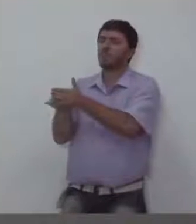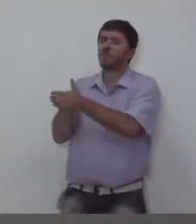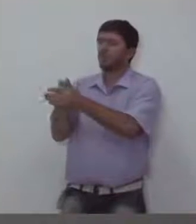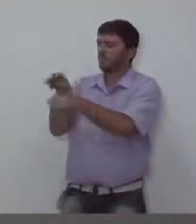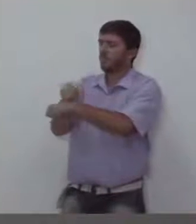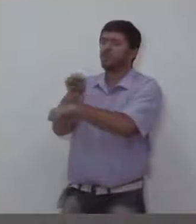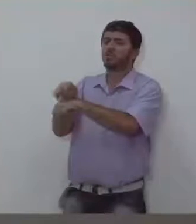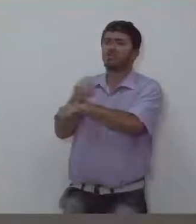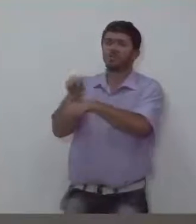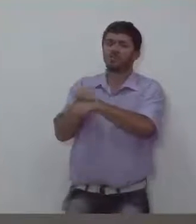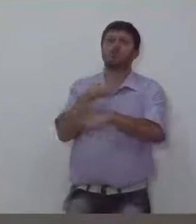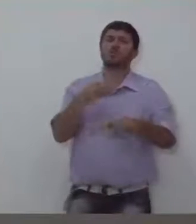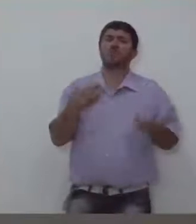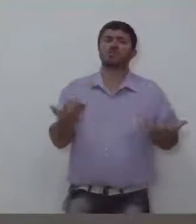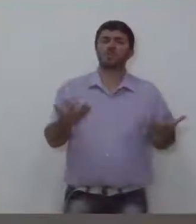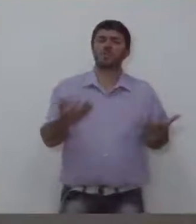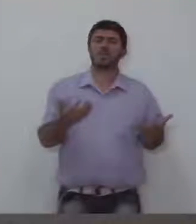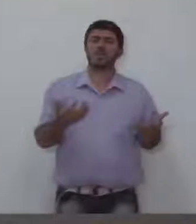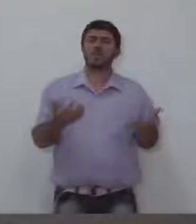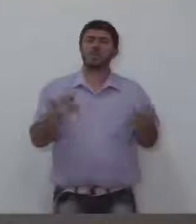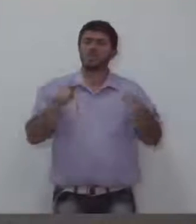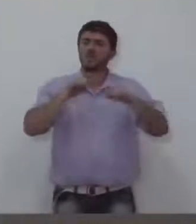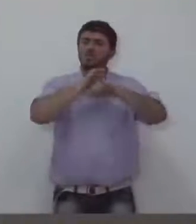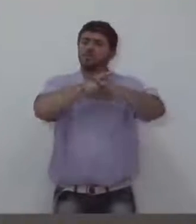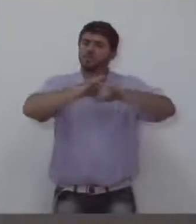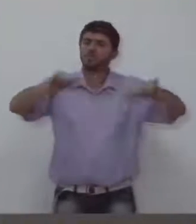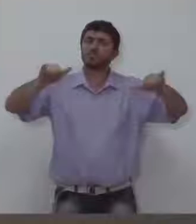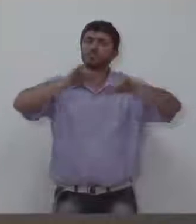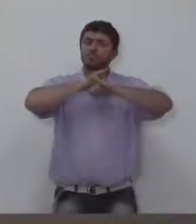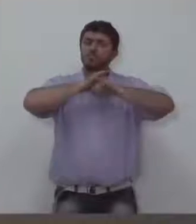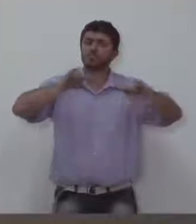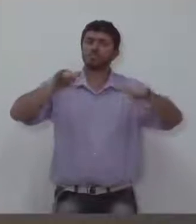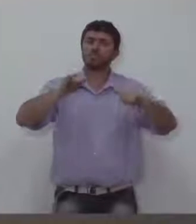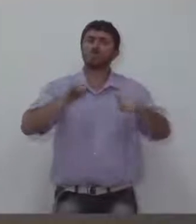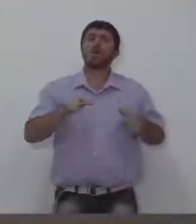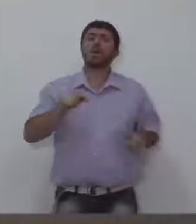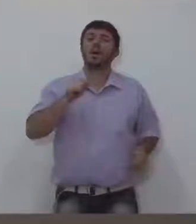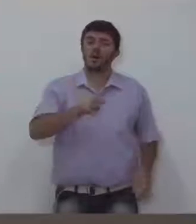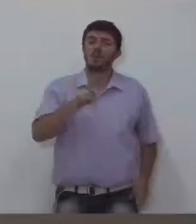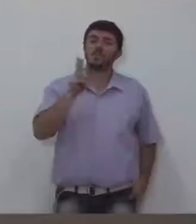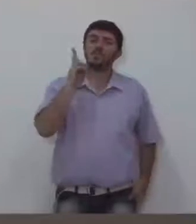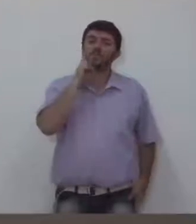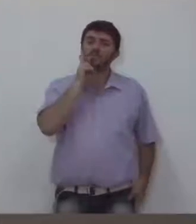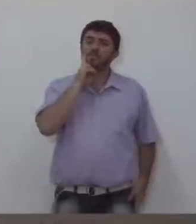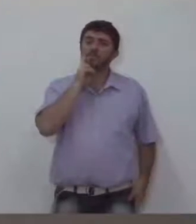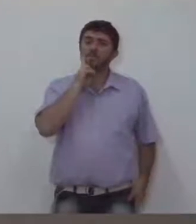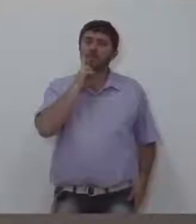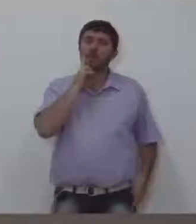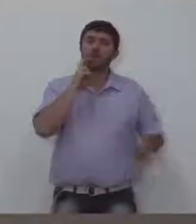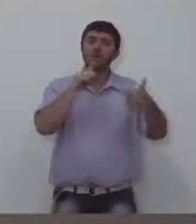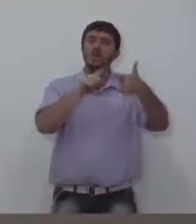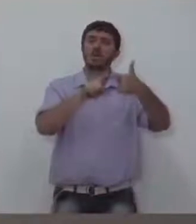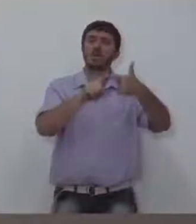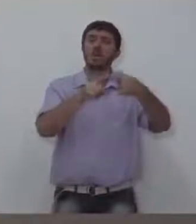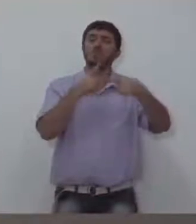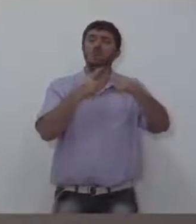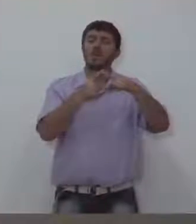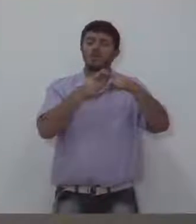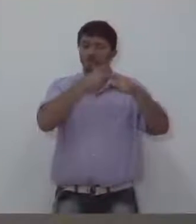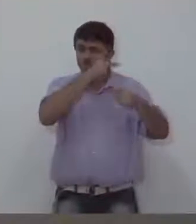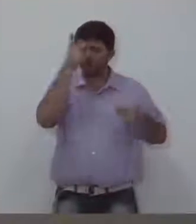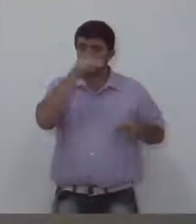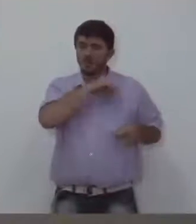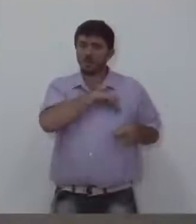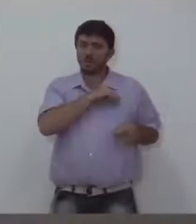os parabéns, mas divulga o dado completo. Vinhedo foi bem colocada porque a população de baixa renda é pequena.